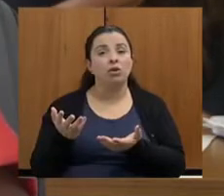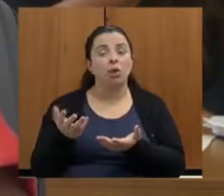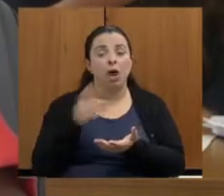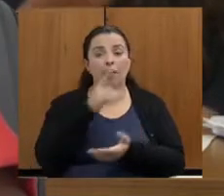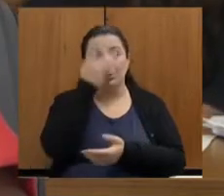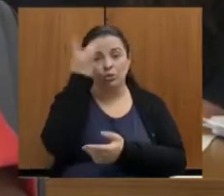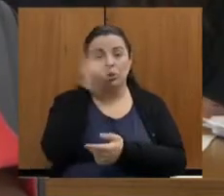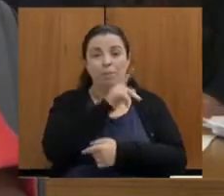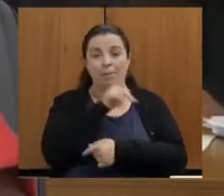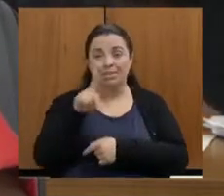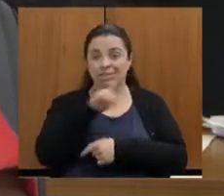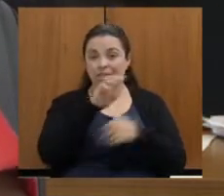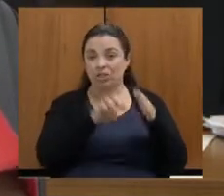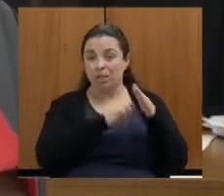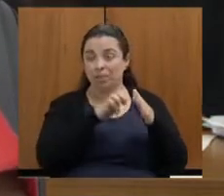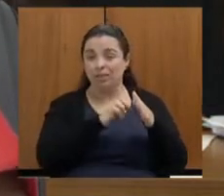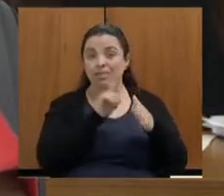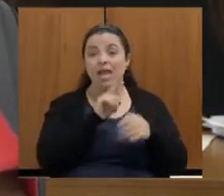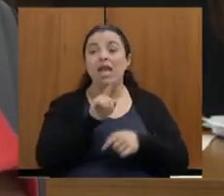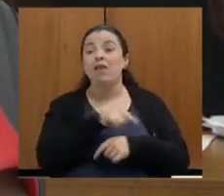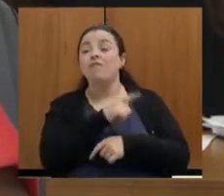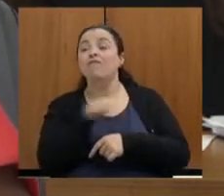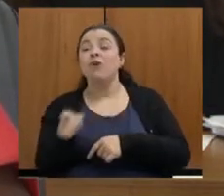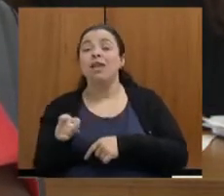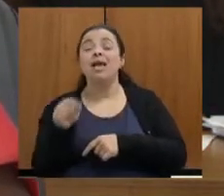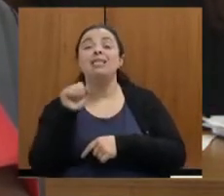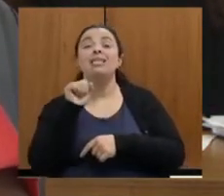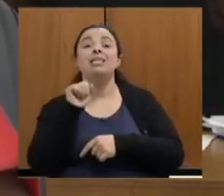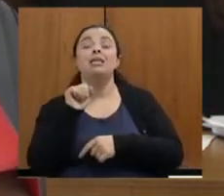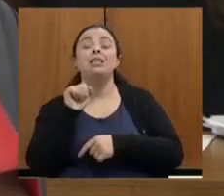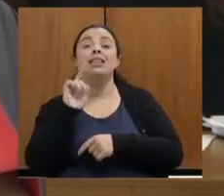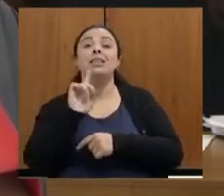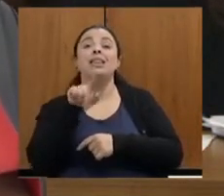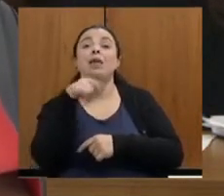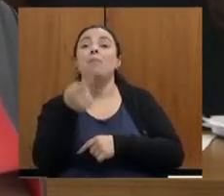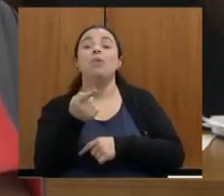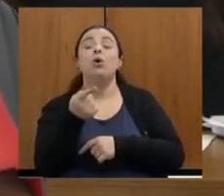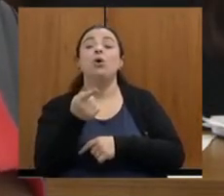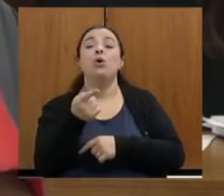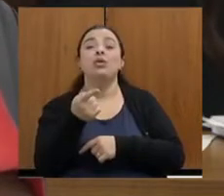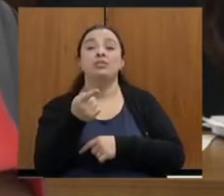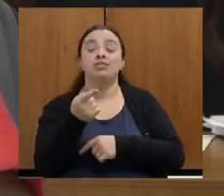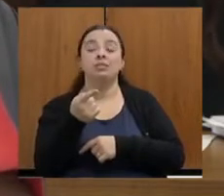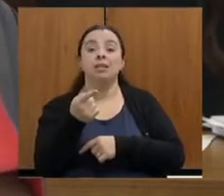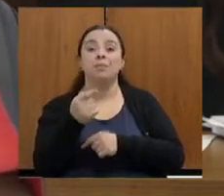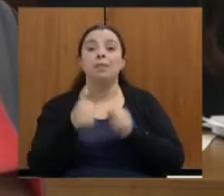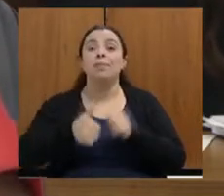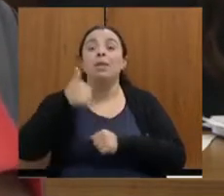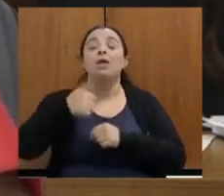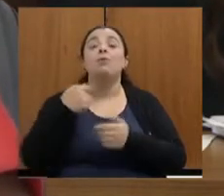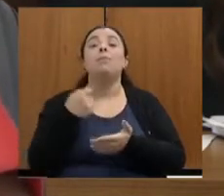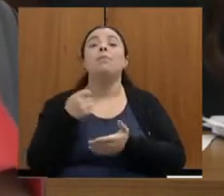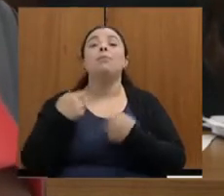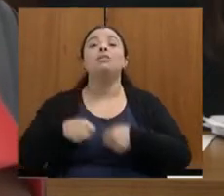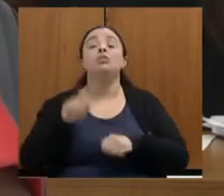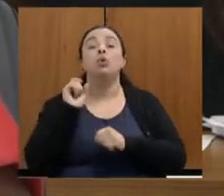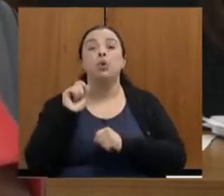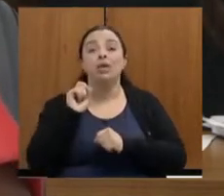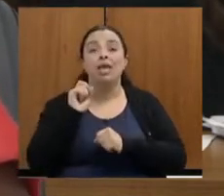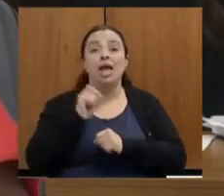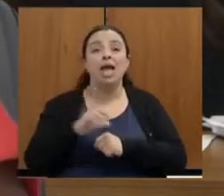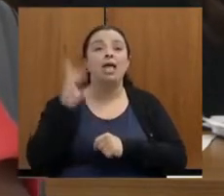quando a força da presidenta Dilma é esteve em Valadares